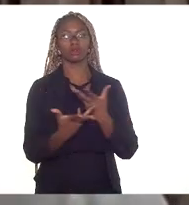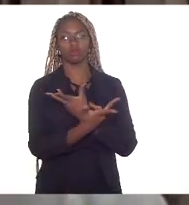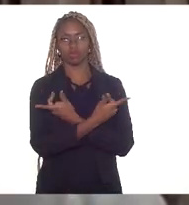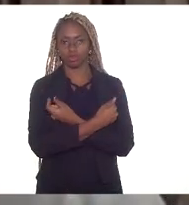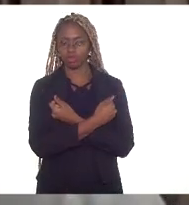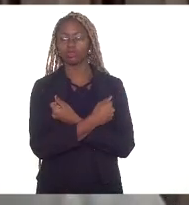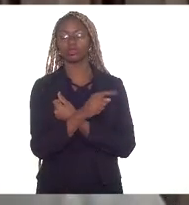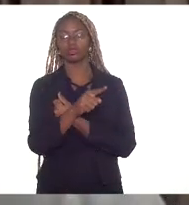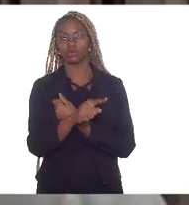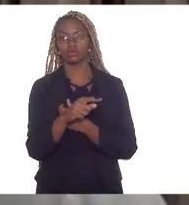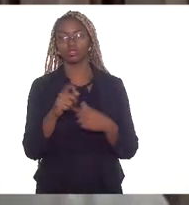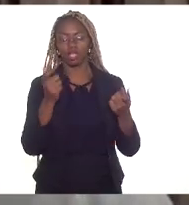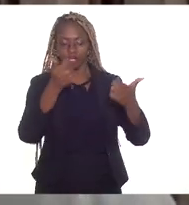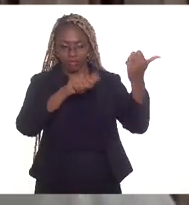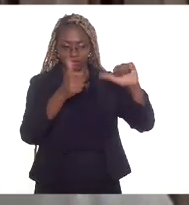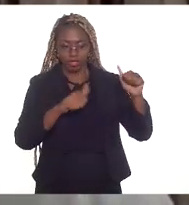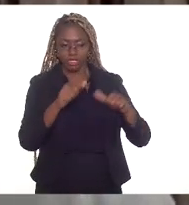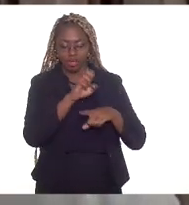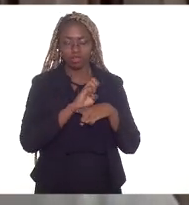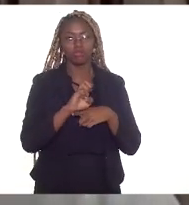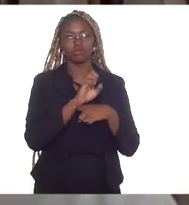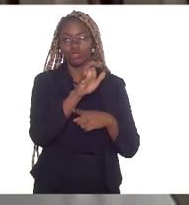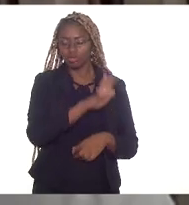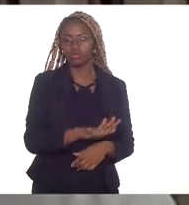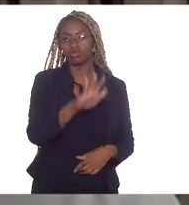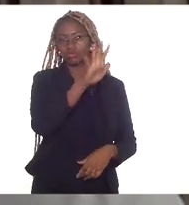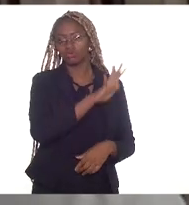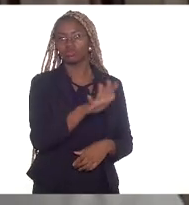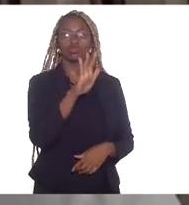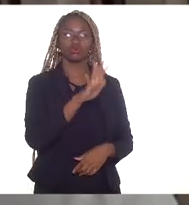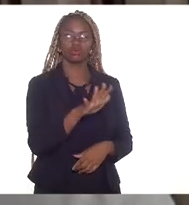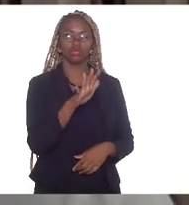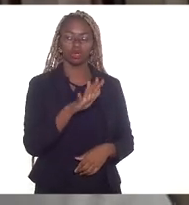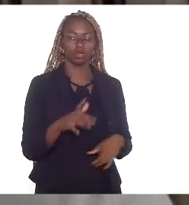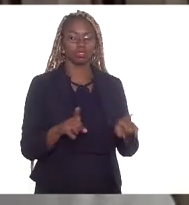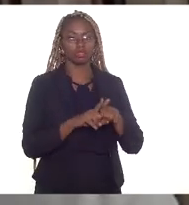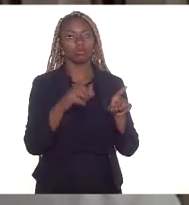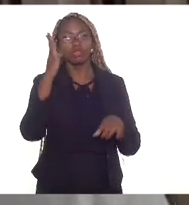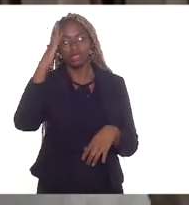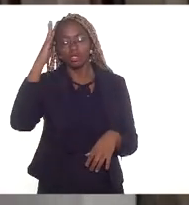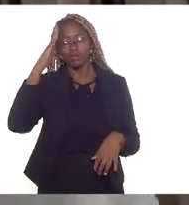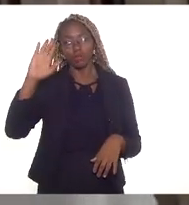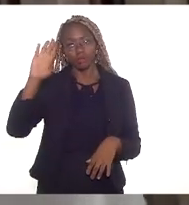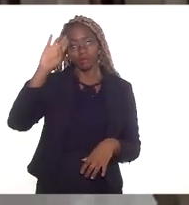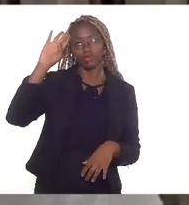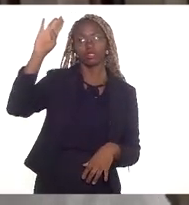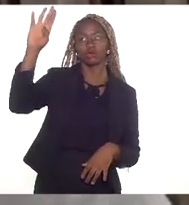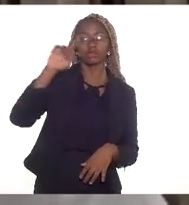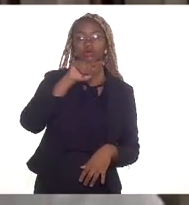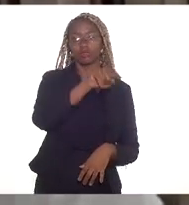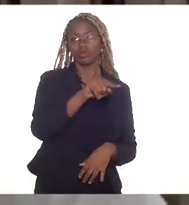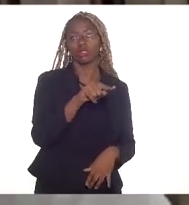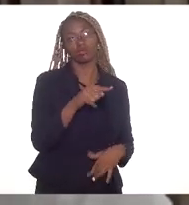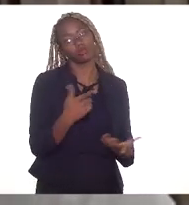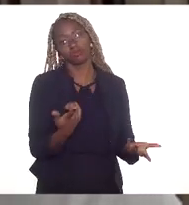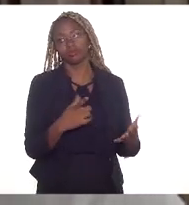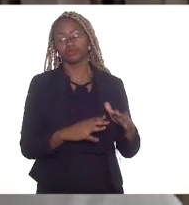de poder analisar o Estado como um todo, sabendo da premissa principal é que os recursos são